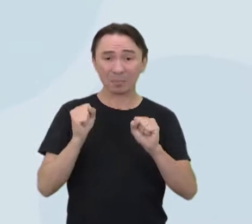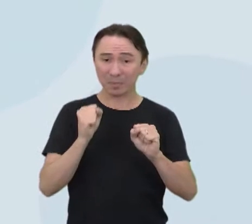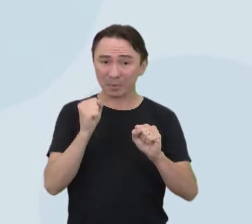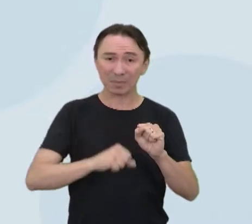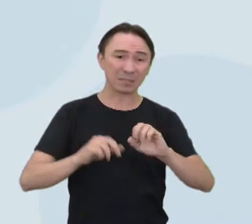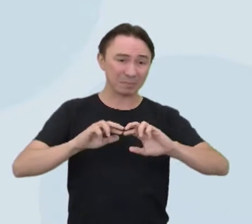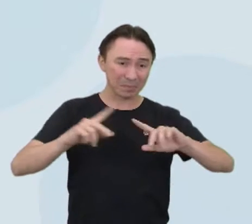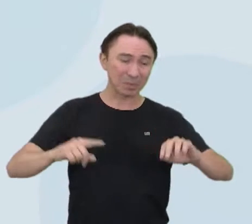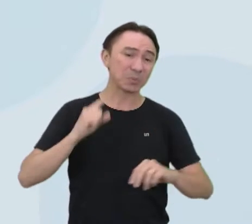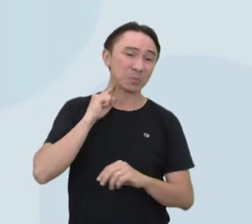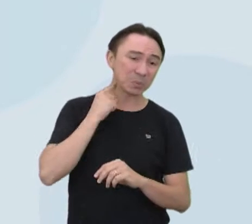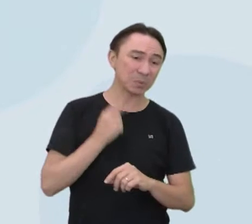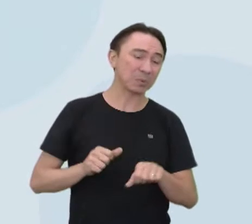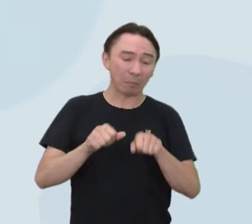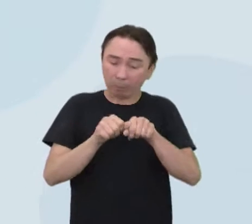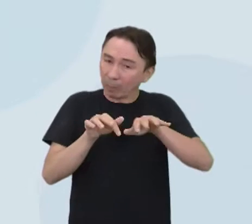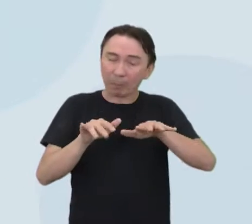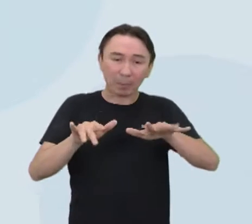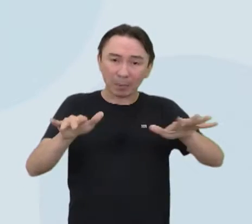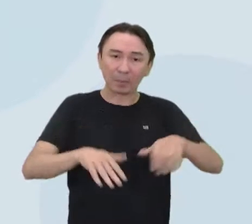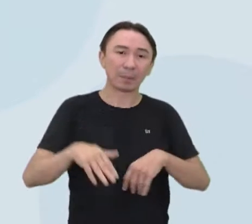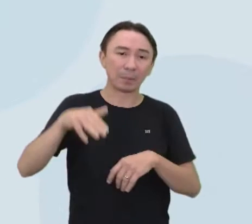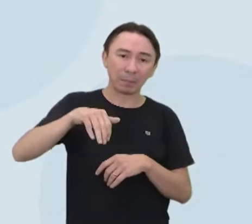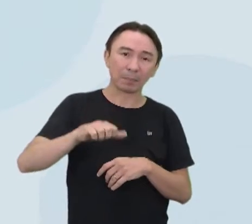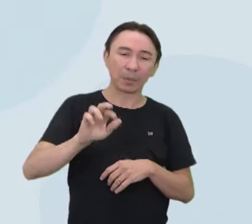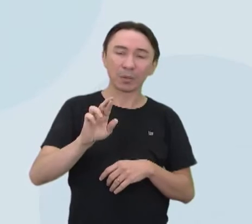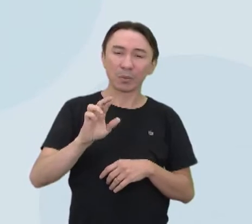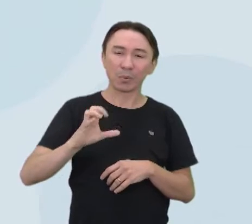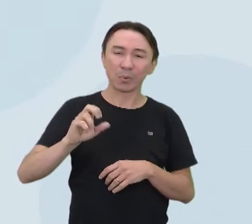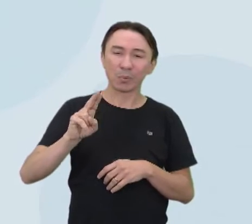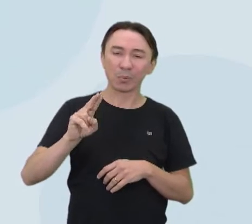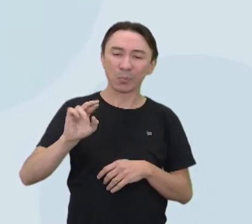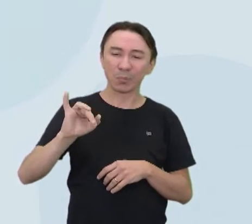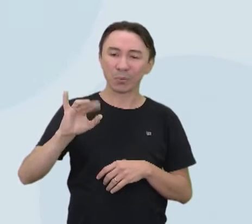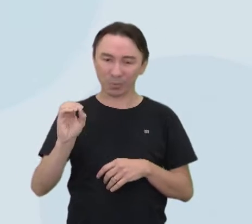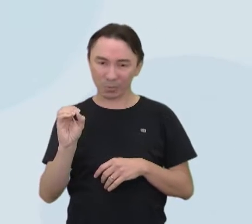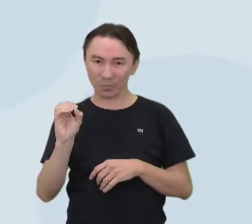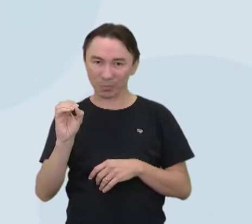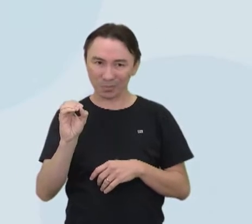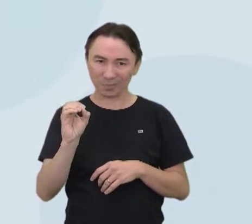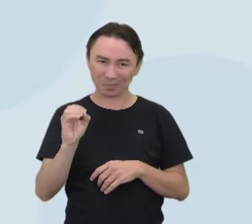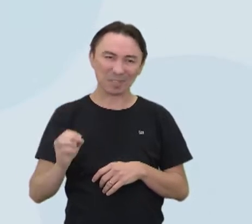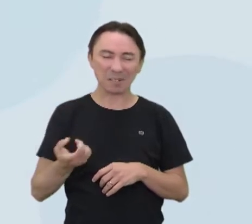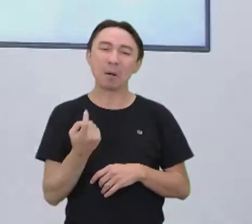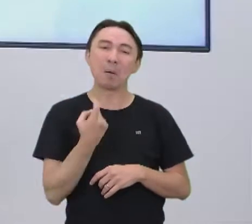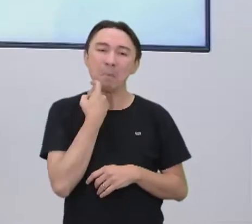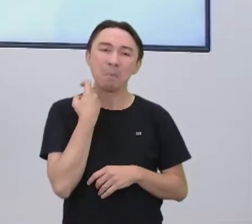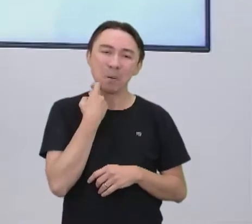moradores locais. Antes de ler a notícia, eu só queria fazer um